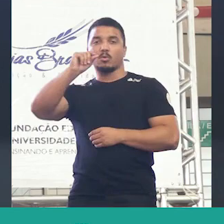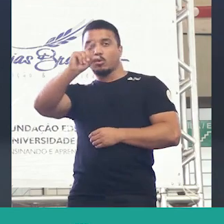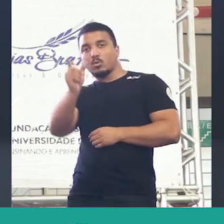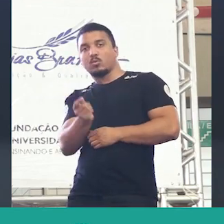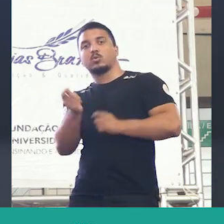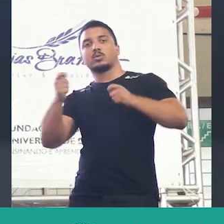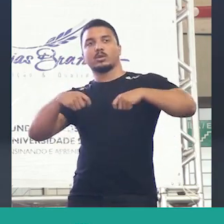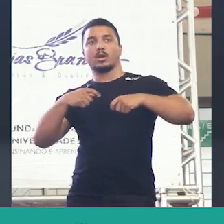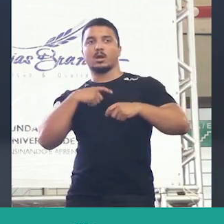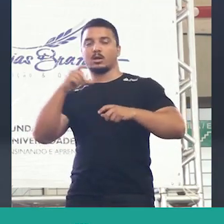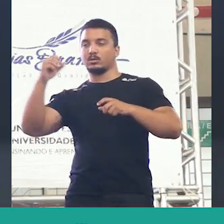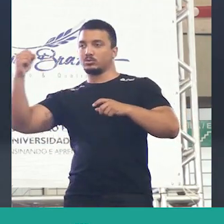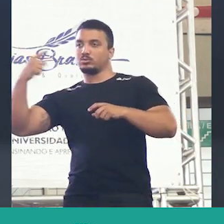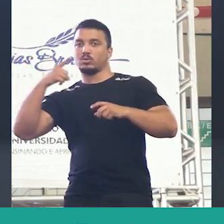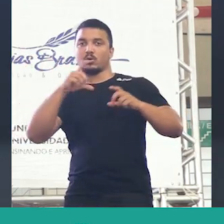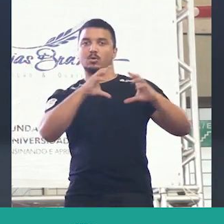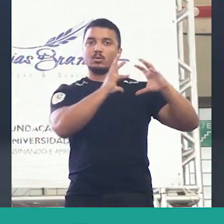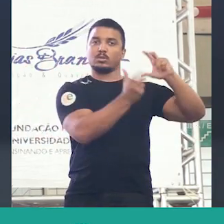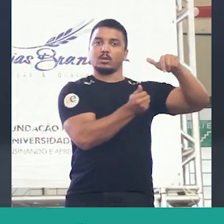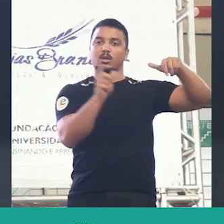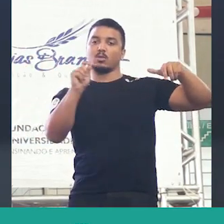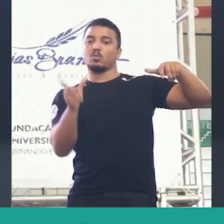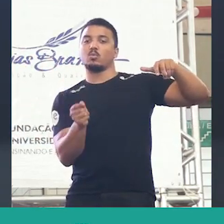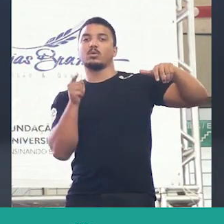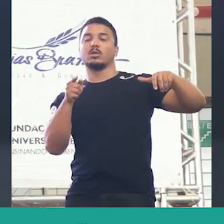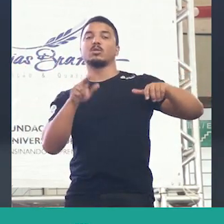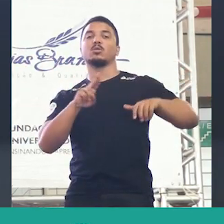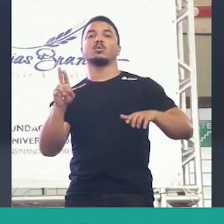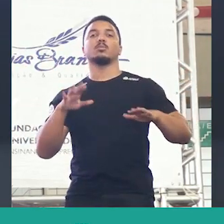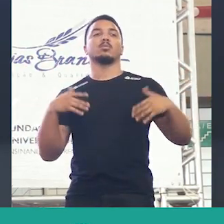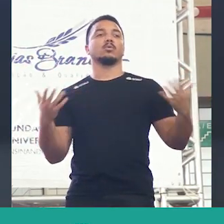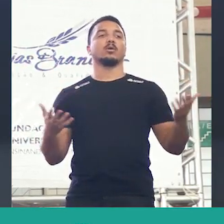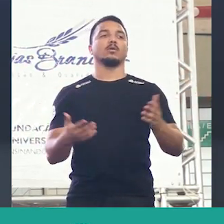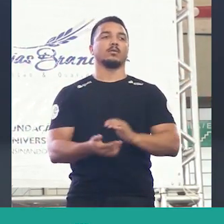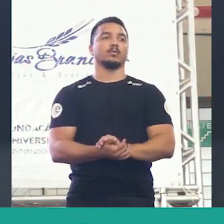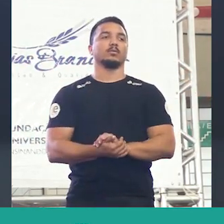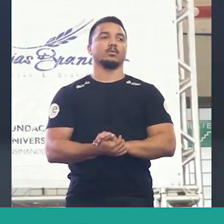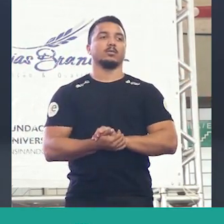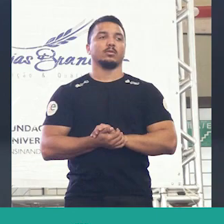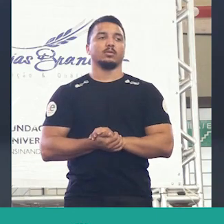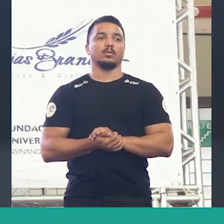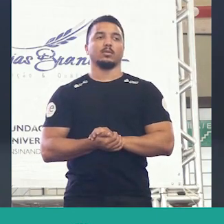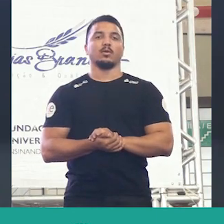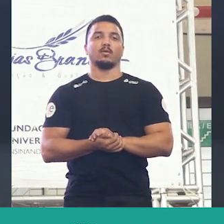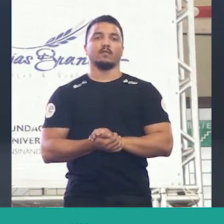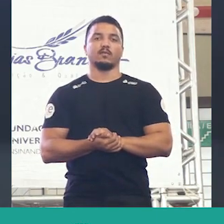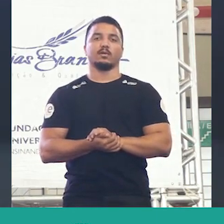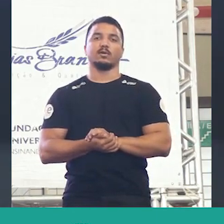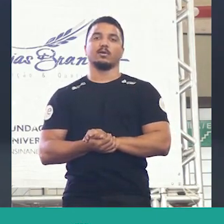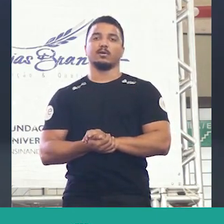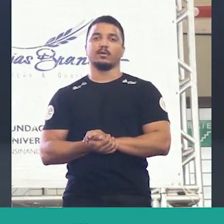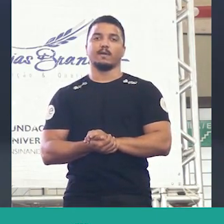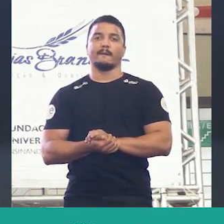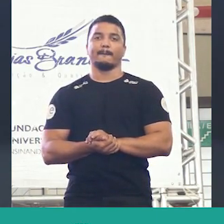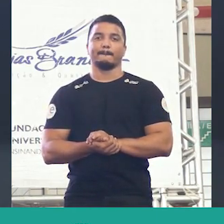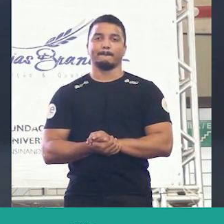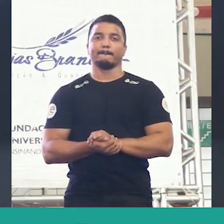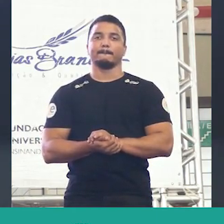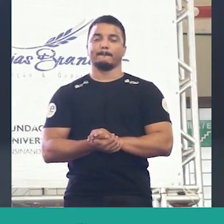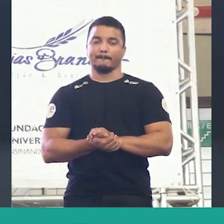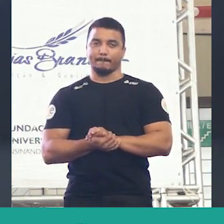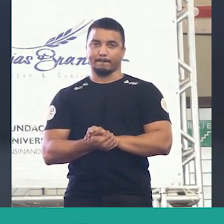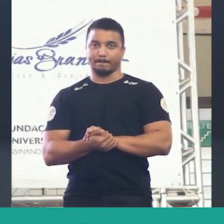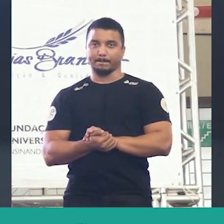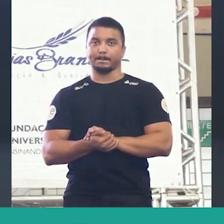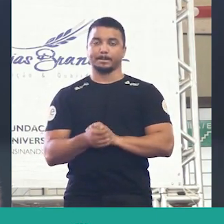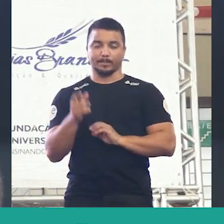da Lua que pode ficar entre o Sol e a Terra? Como é o nome da Lua que fica entre o Sol e a Terra?